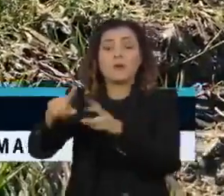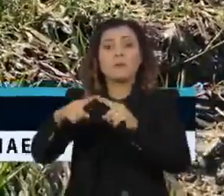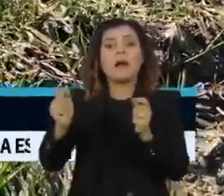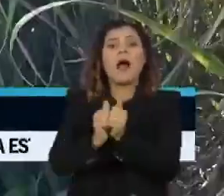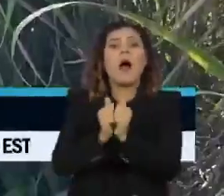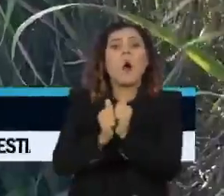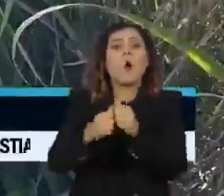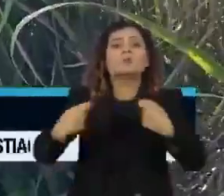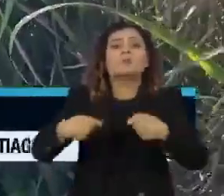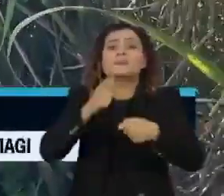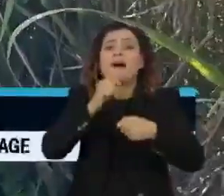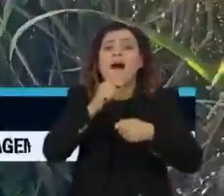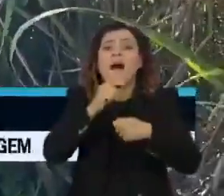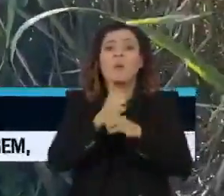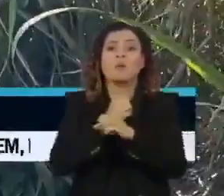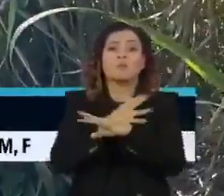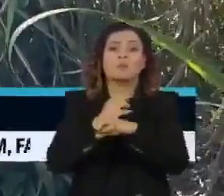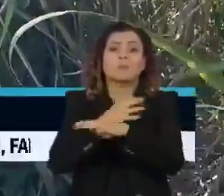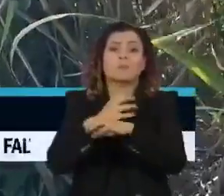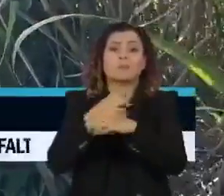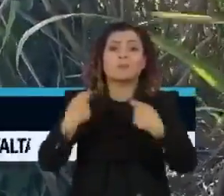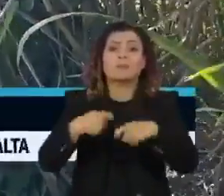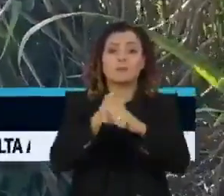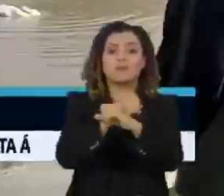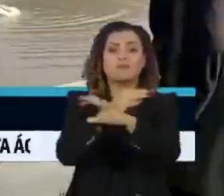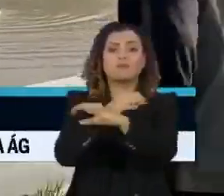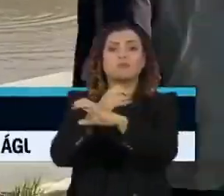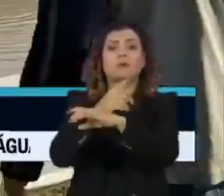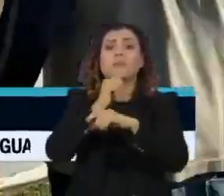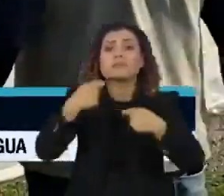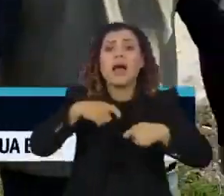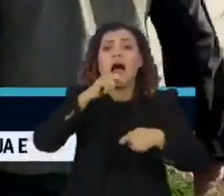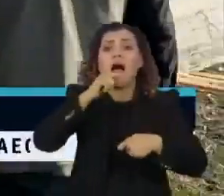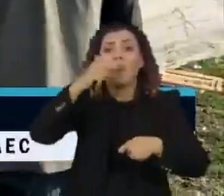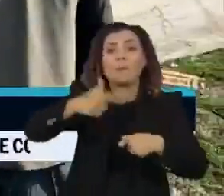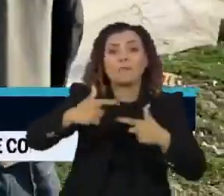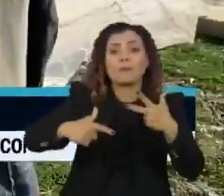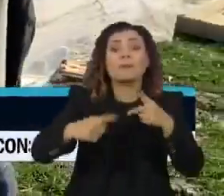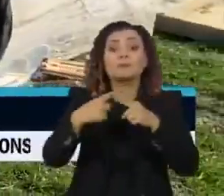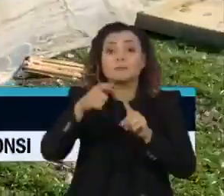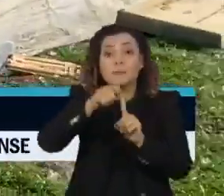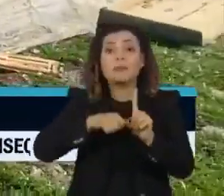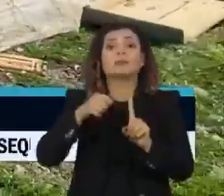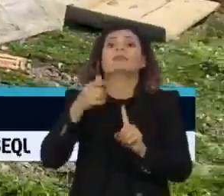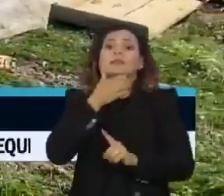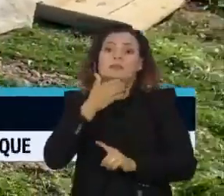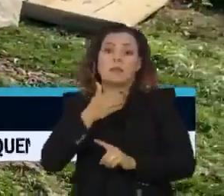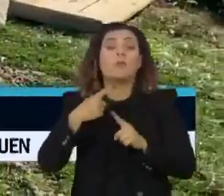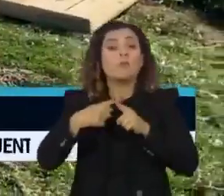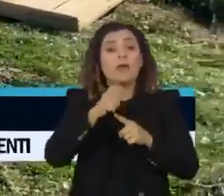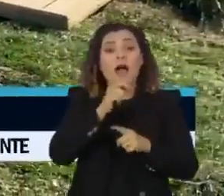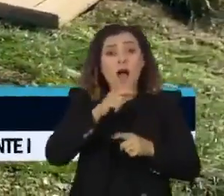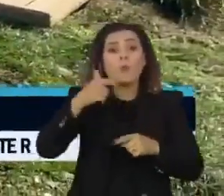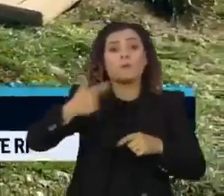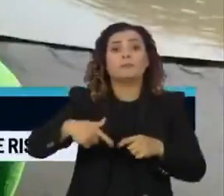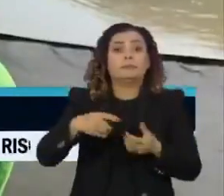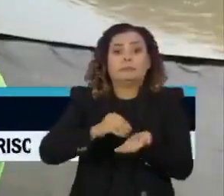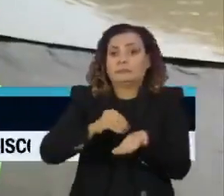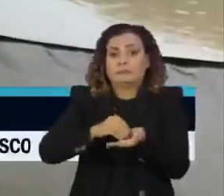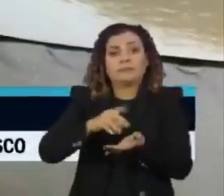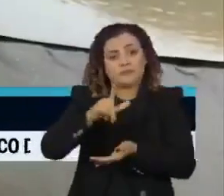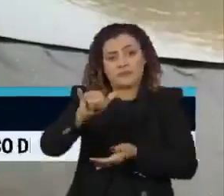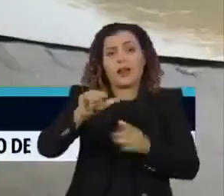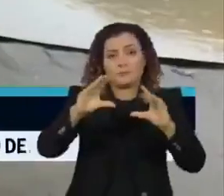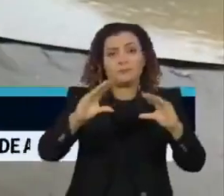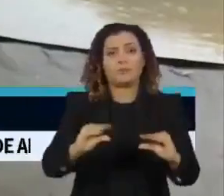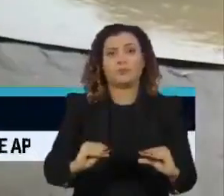volume maior de água quando começa a espigar em dezembro, justamente na época em que a água deve ser ainda mais escassa. Então a